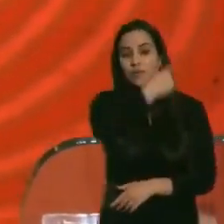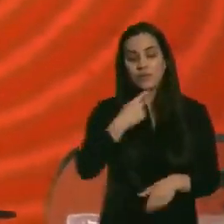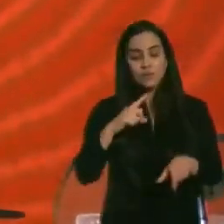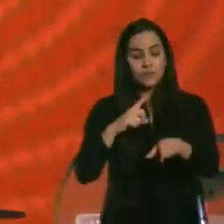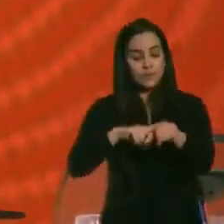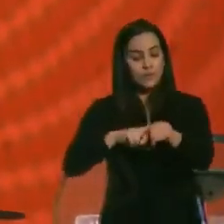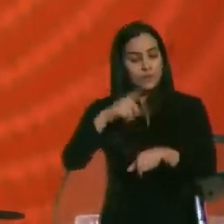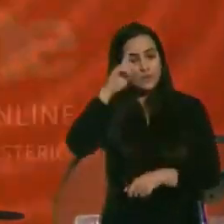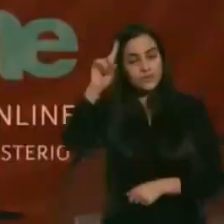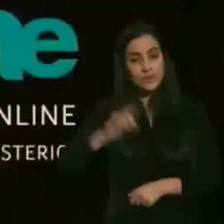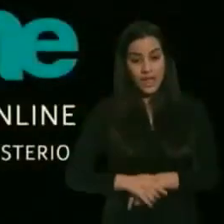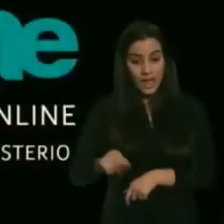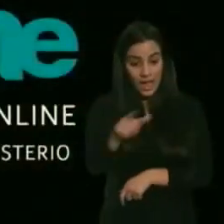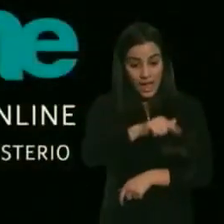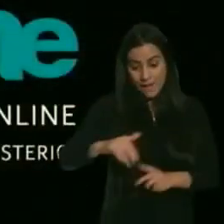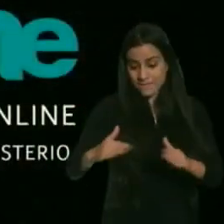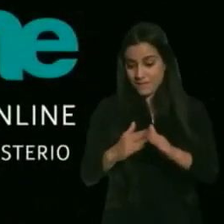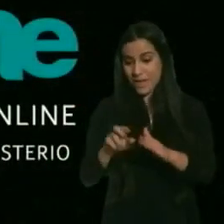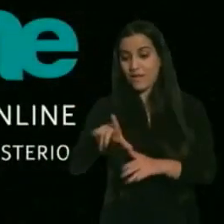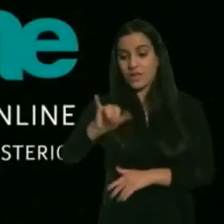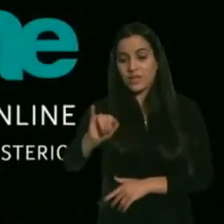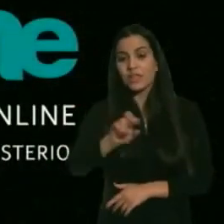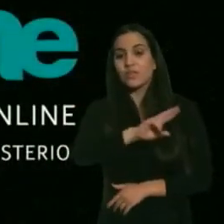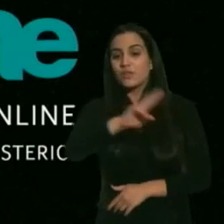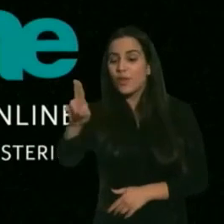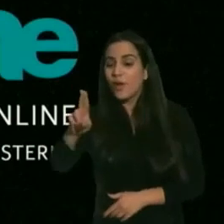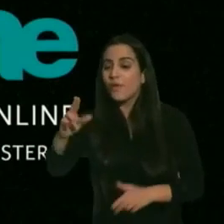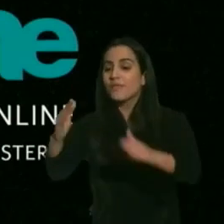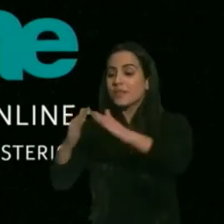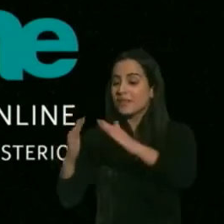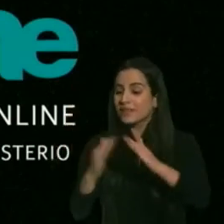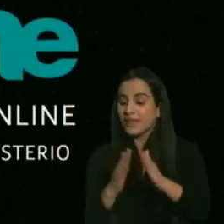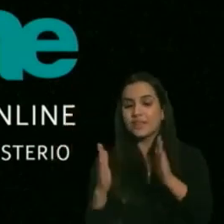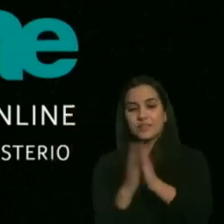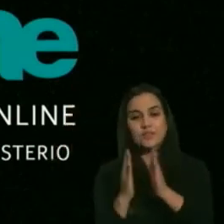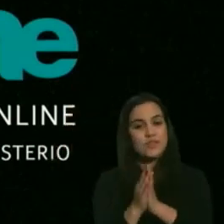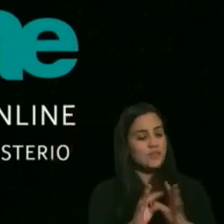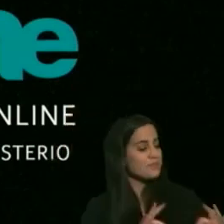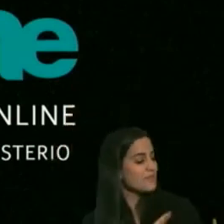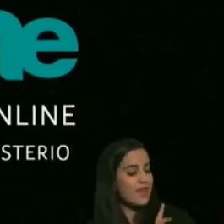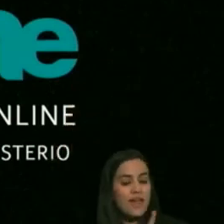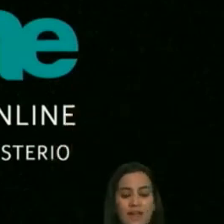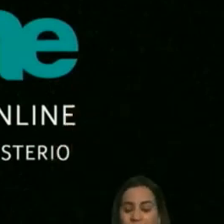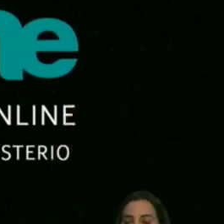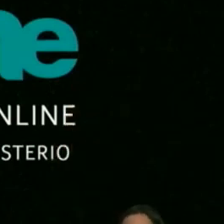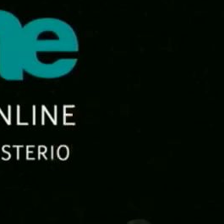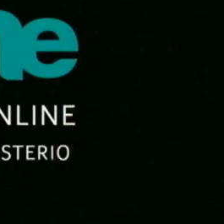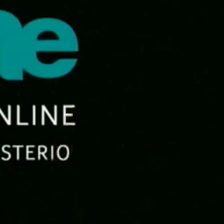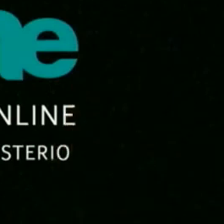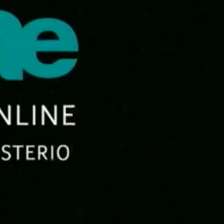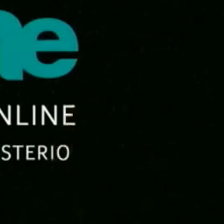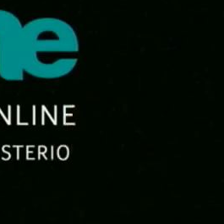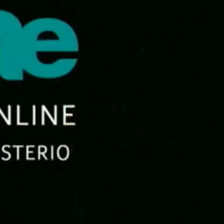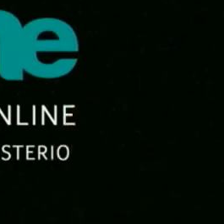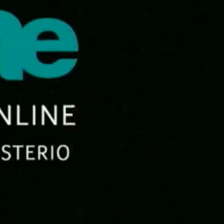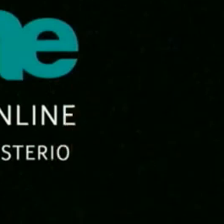Esta casa vai sim ser chamada casa de oração para todos os povos. Existem famintos neste